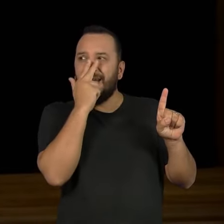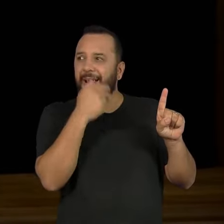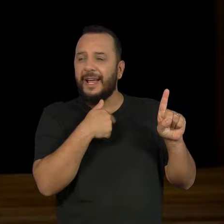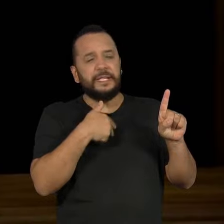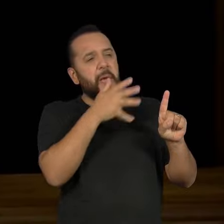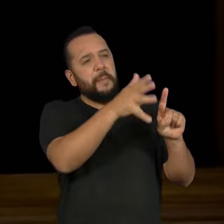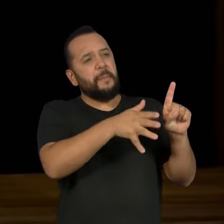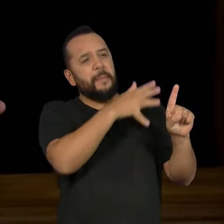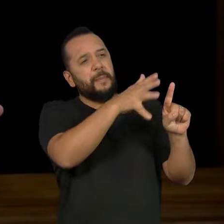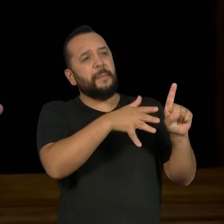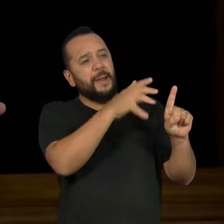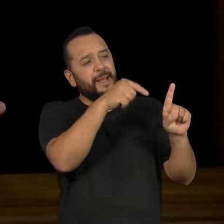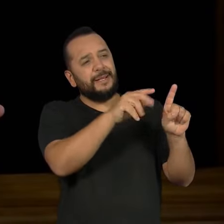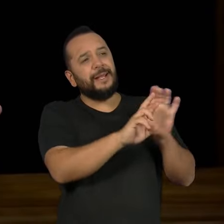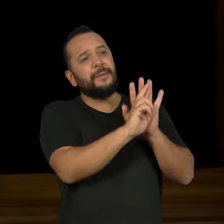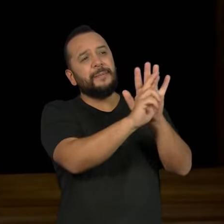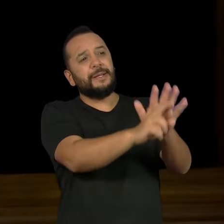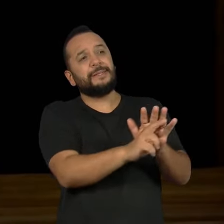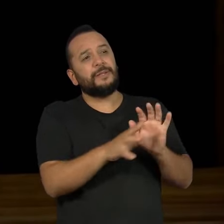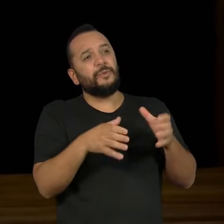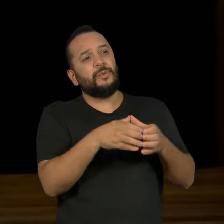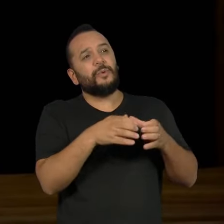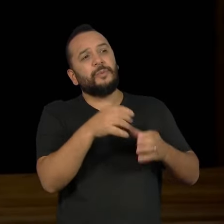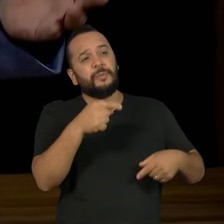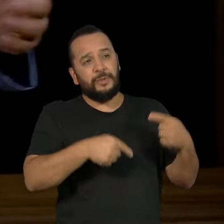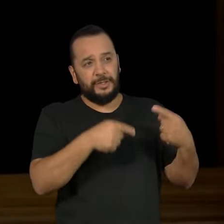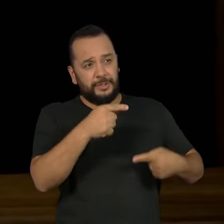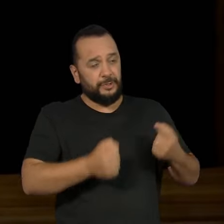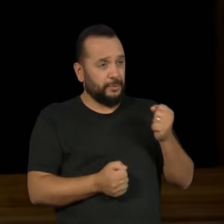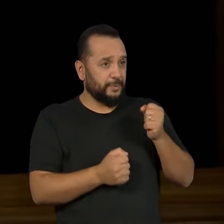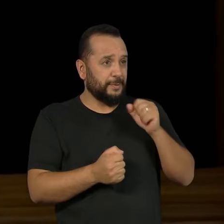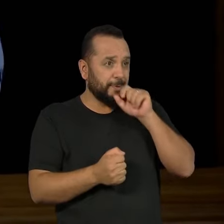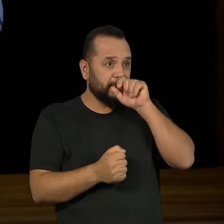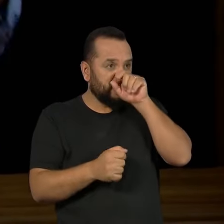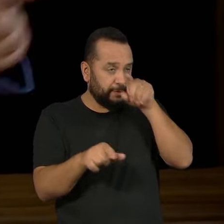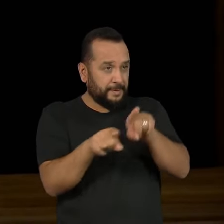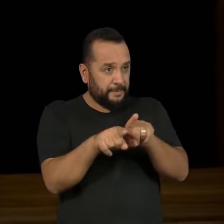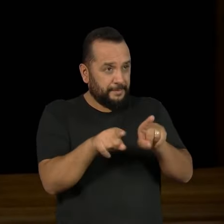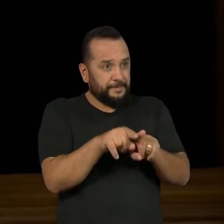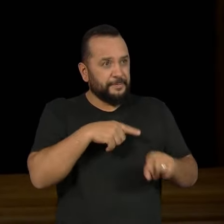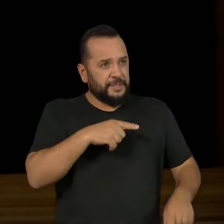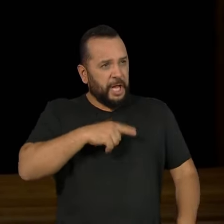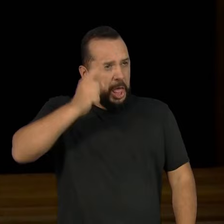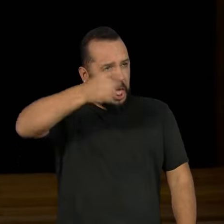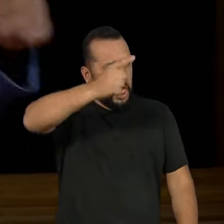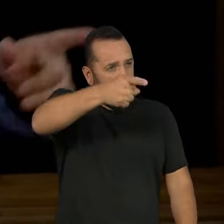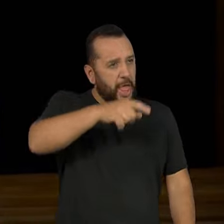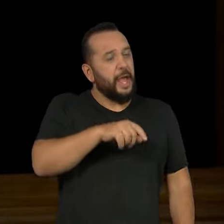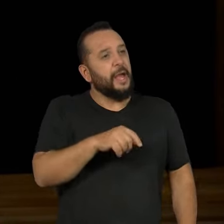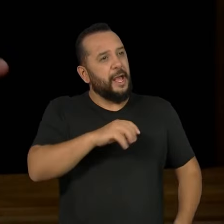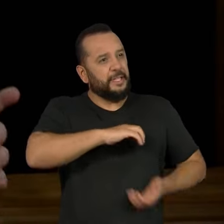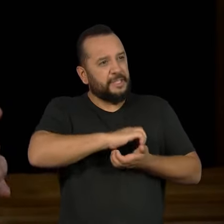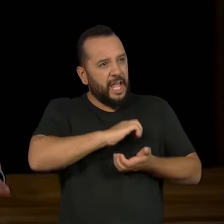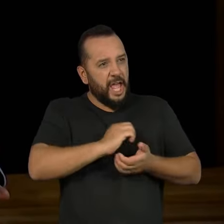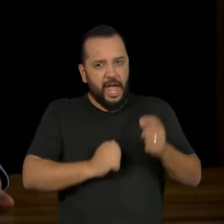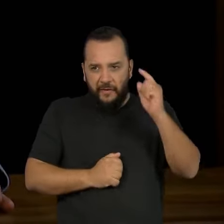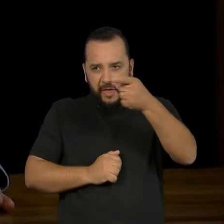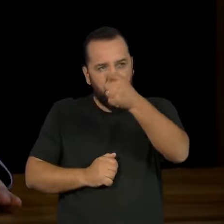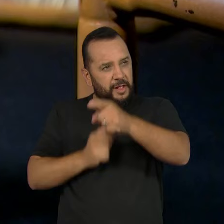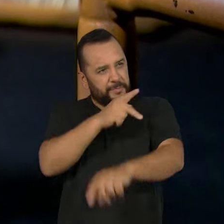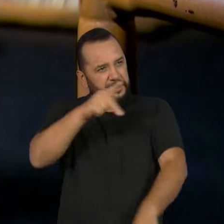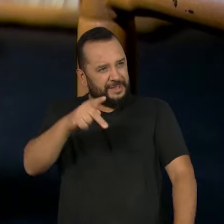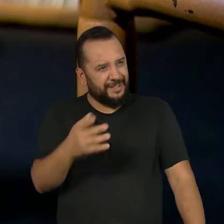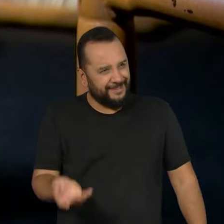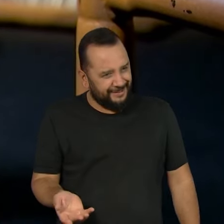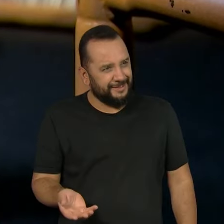de um capital político vamos dizer assim né falam Bota o dedo na cara do STF dos da presidência não é assim